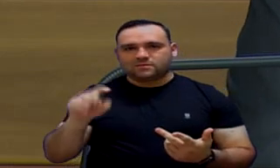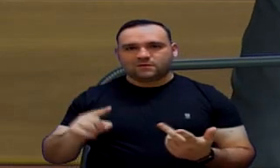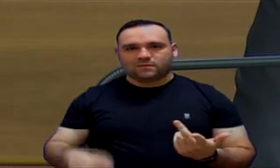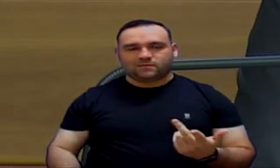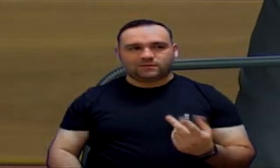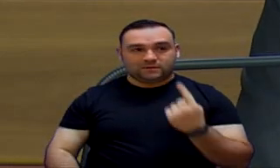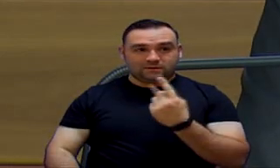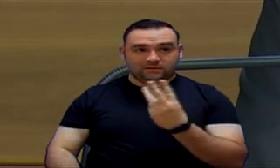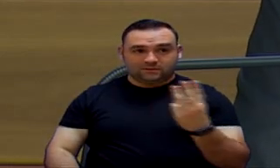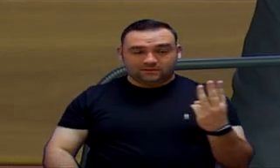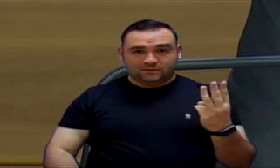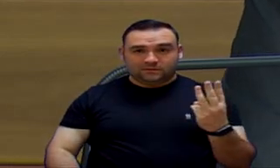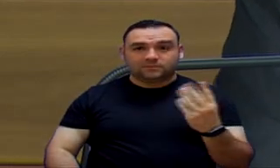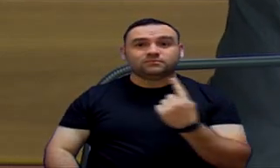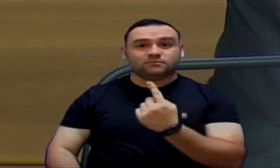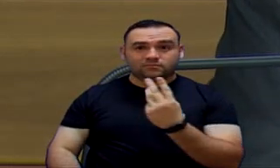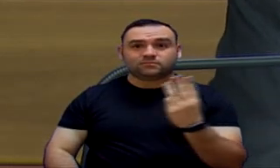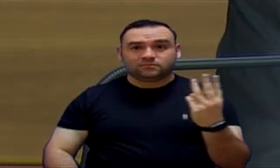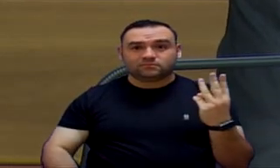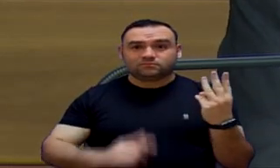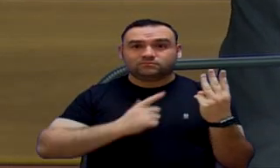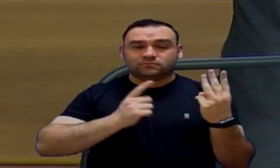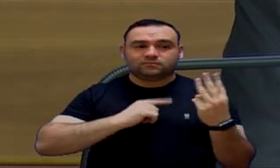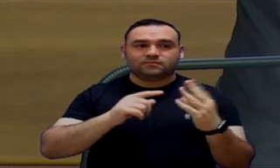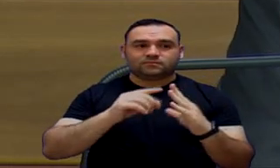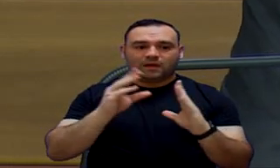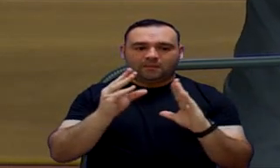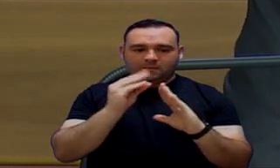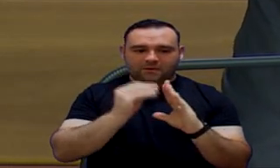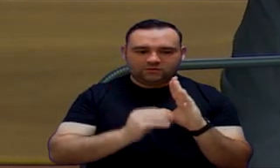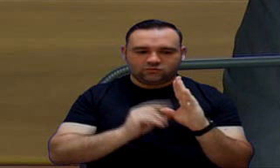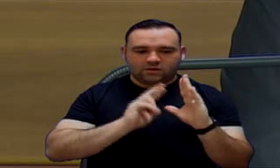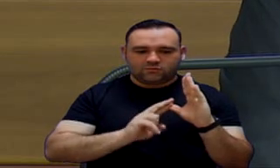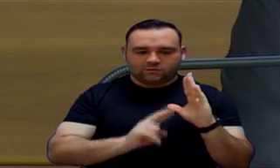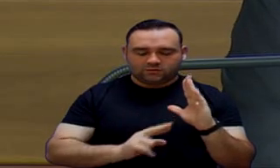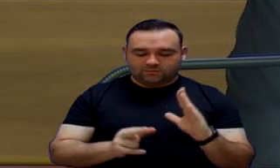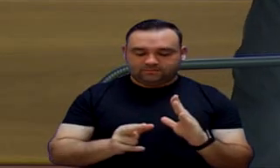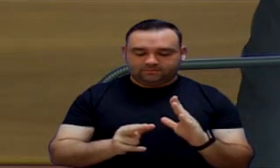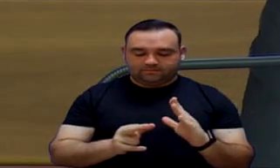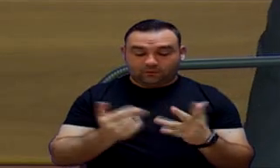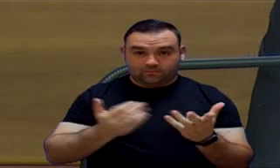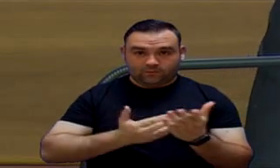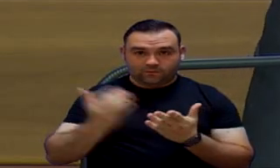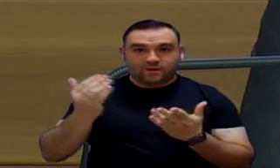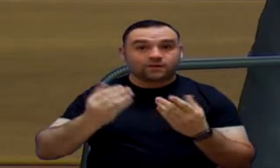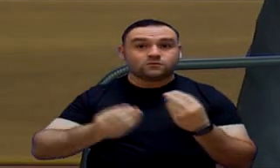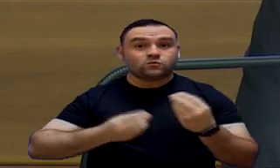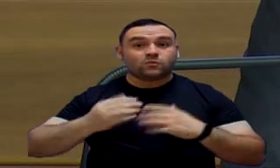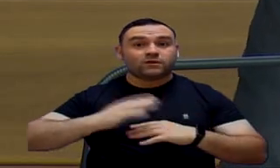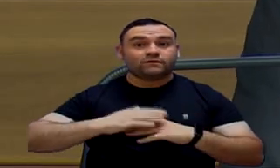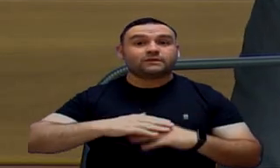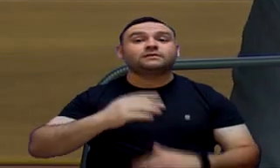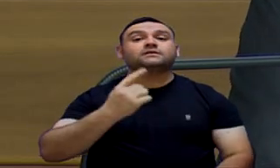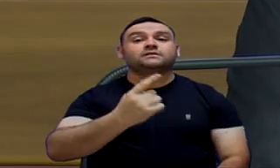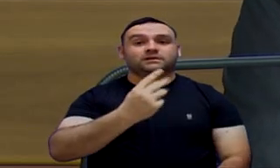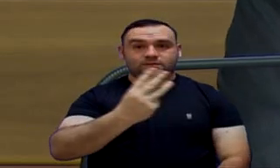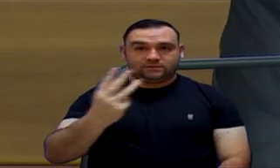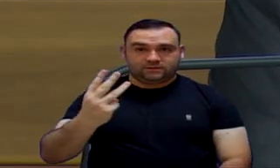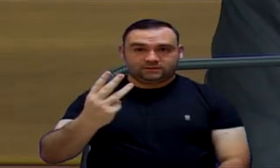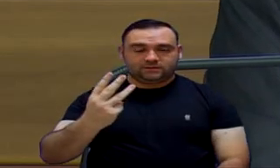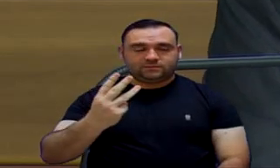133 133 tá aqui preenchendo Então vamos lá como que foi feito 133